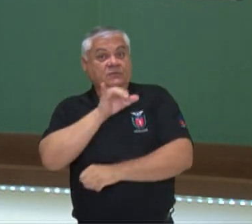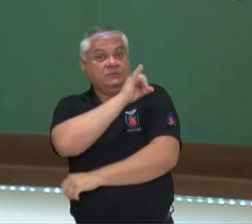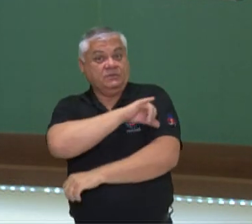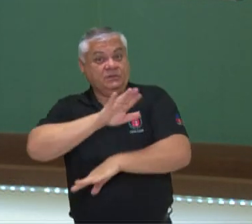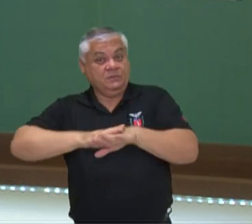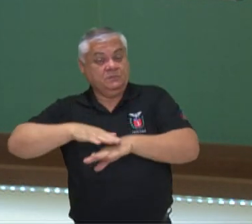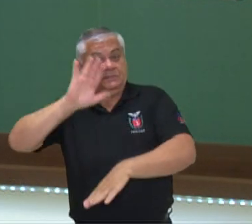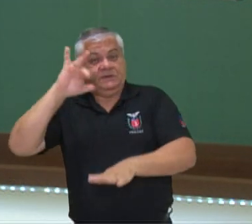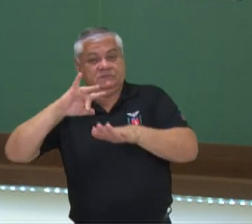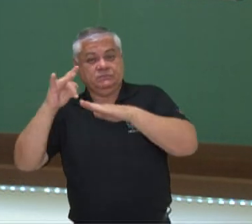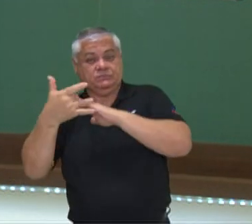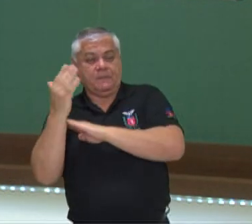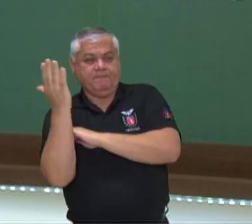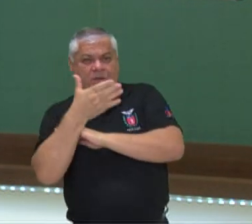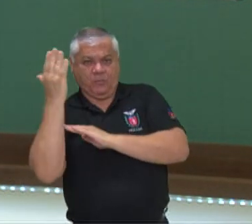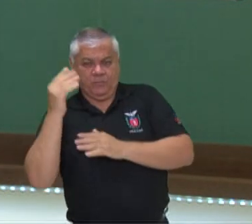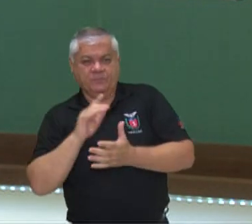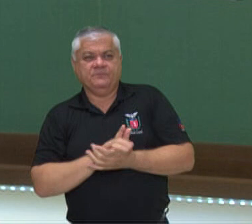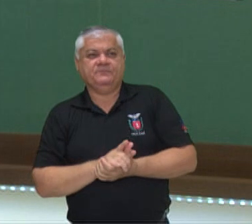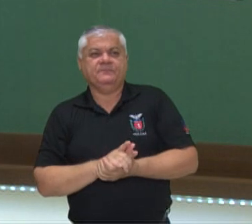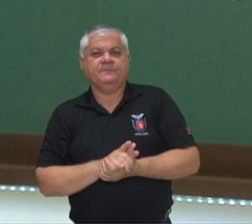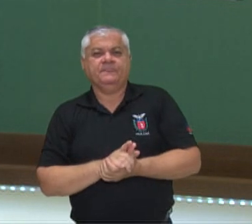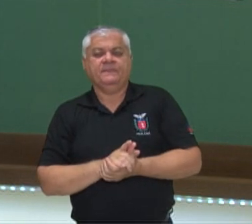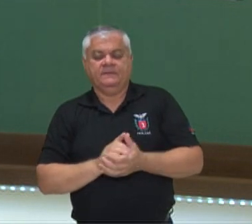mais do que todas as outras. Eu tenho